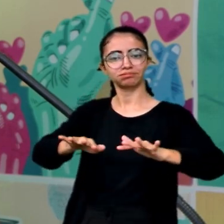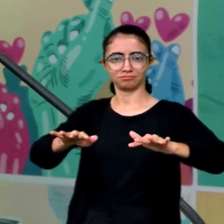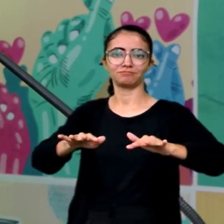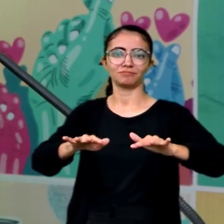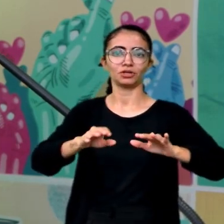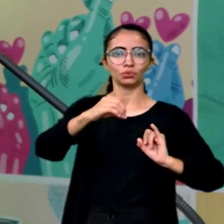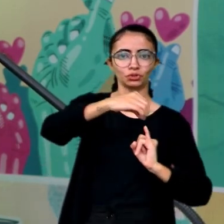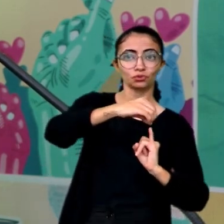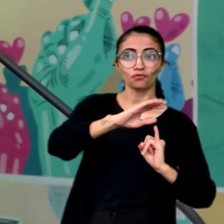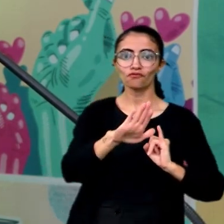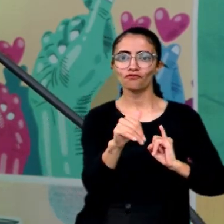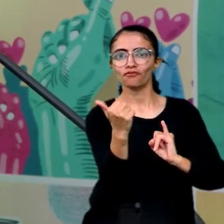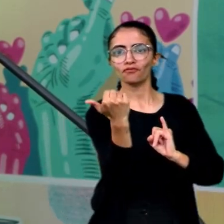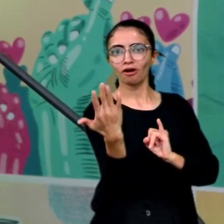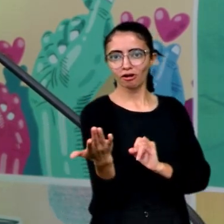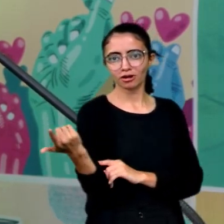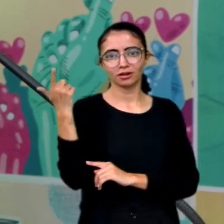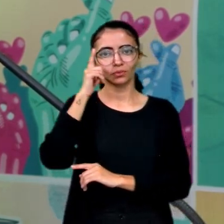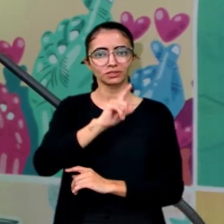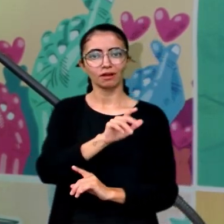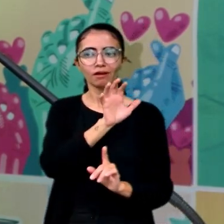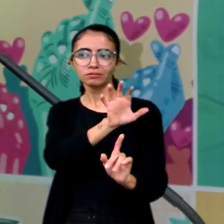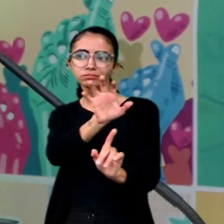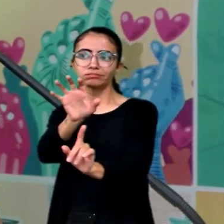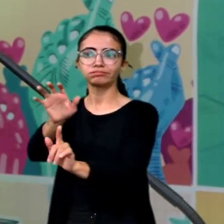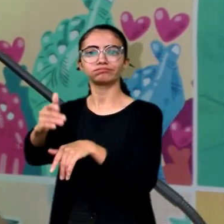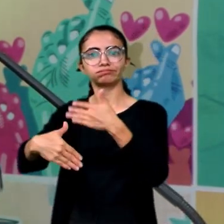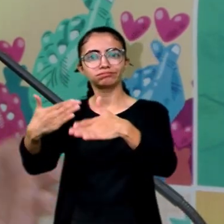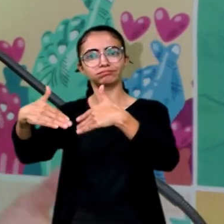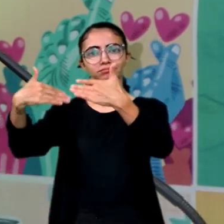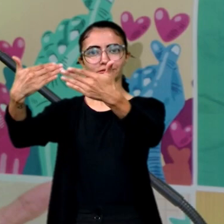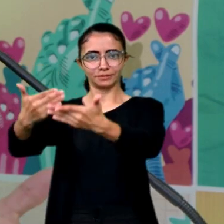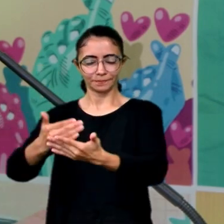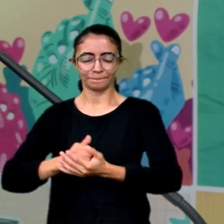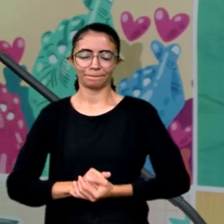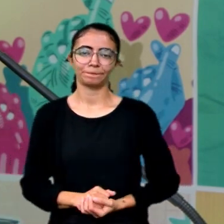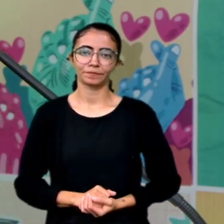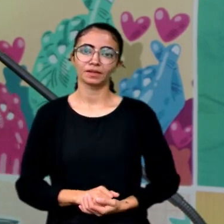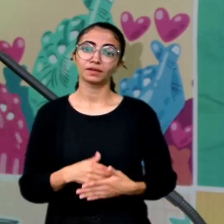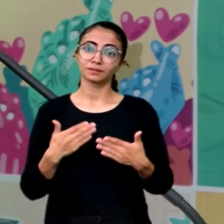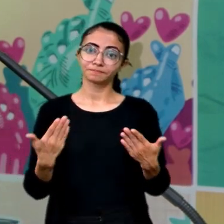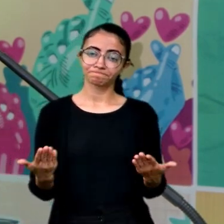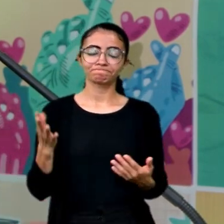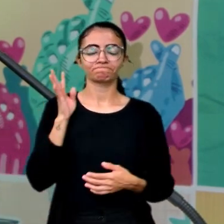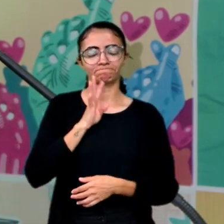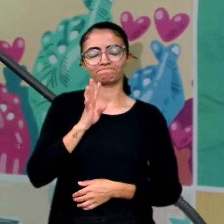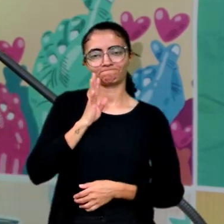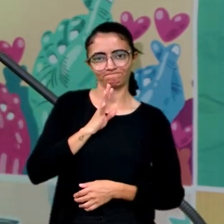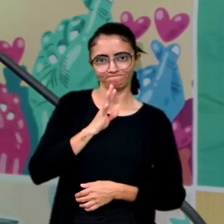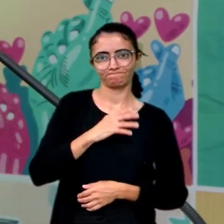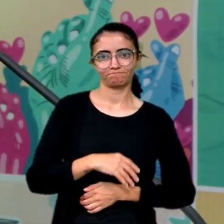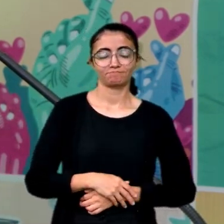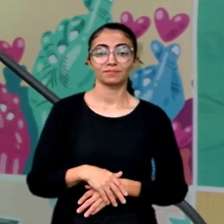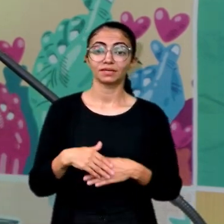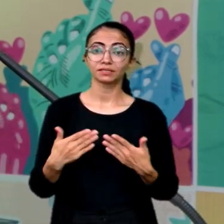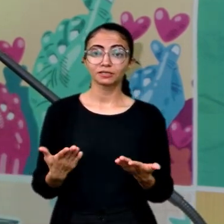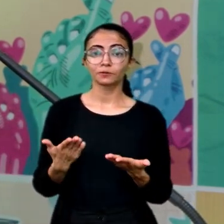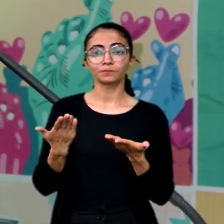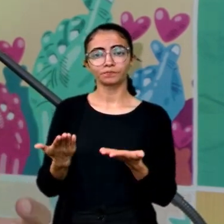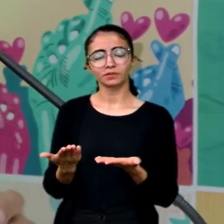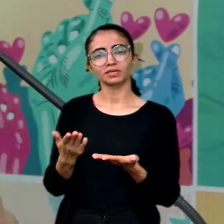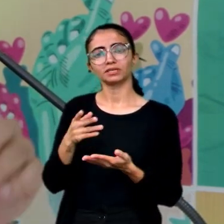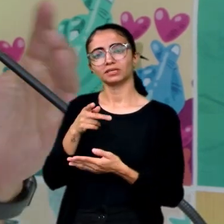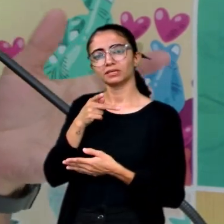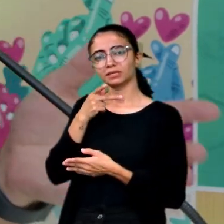né? Sim. Então, é muito bacana. E aí, por falar nessa visão que